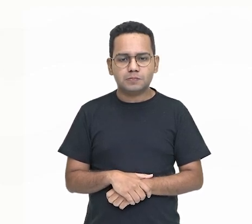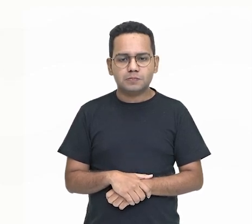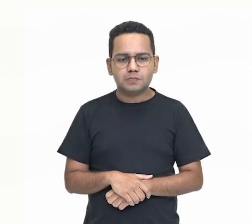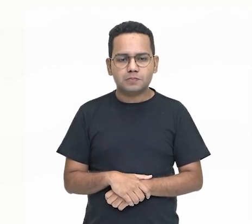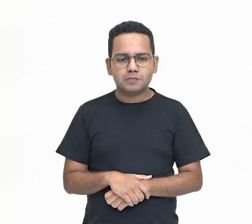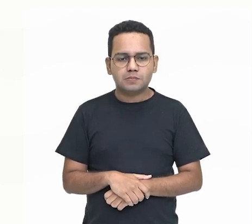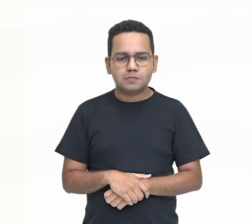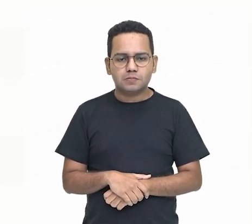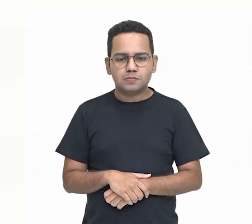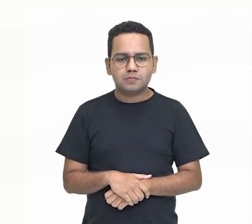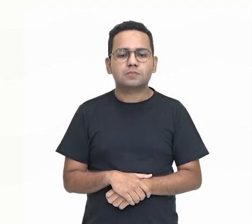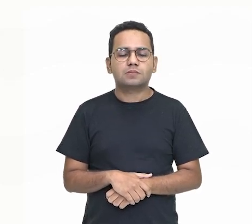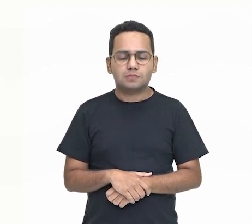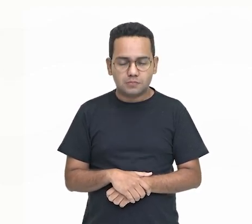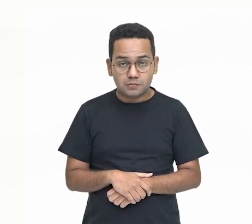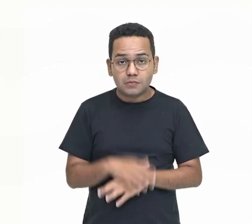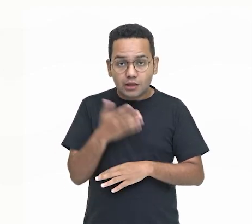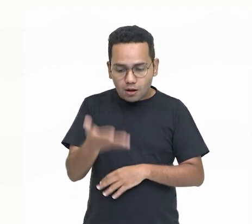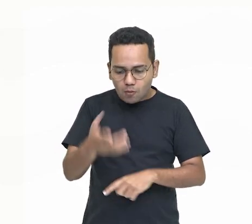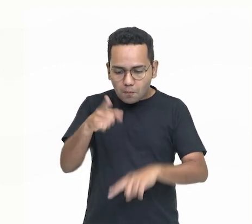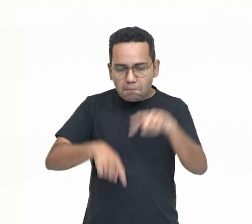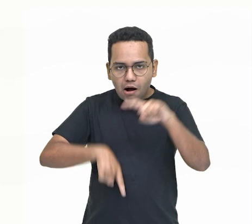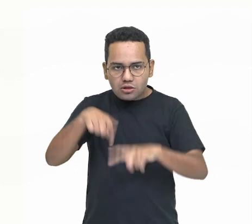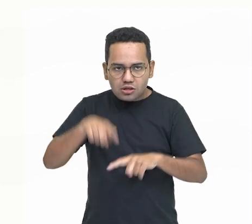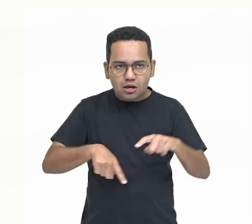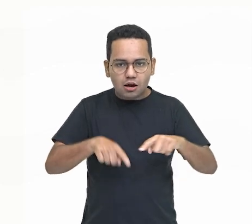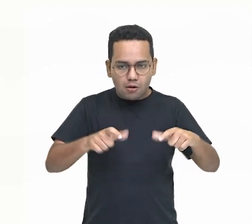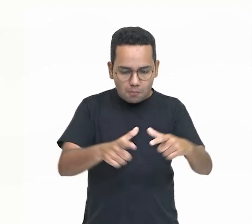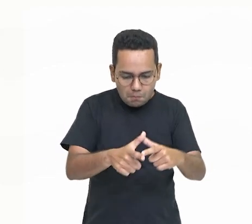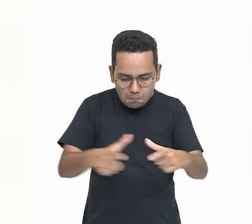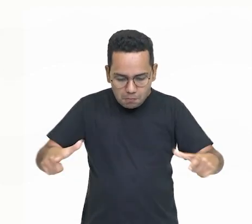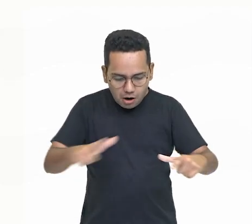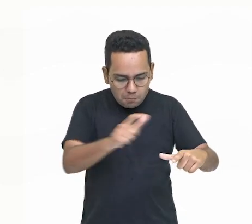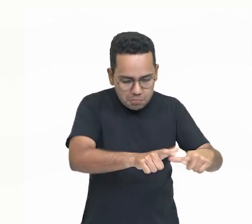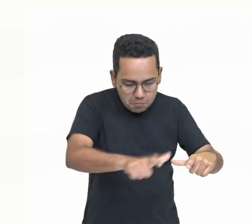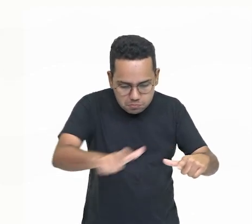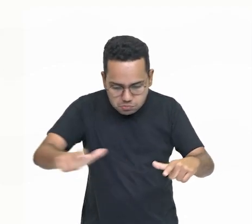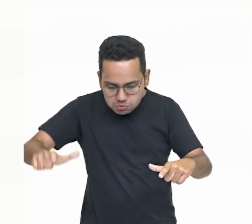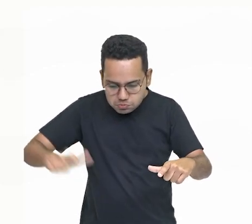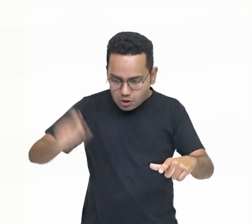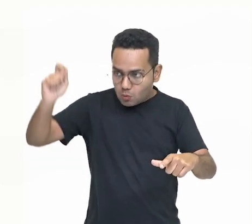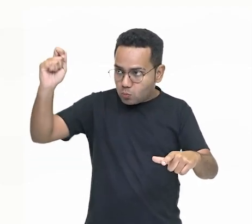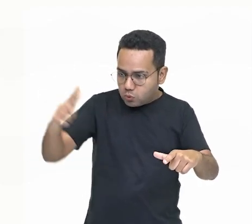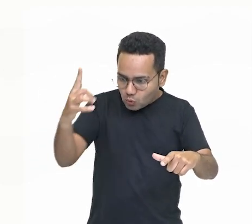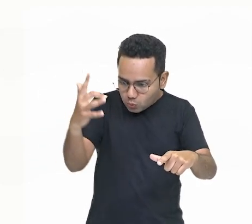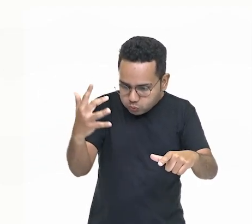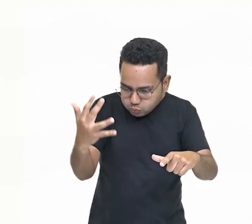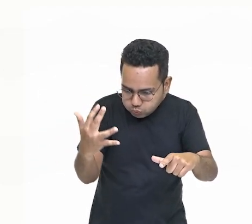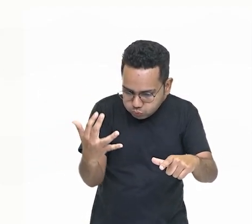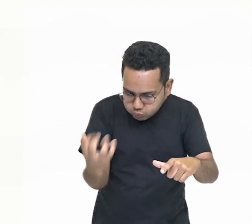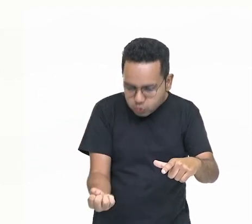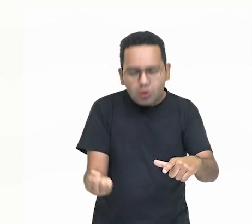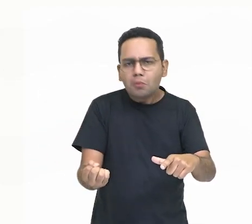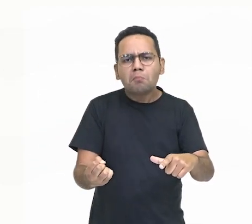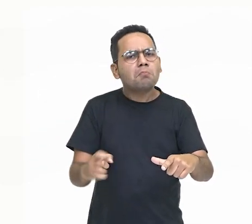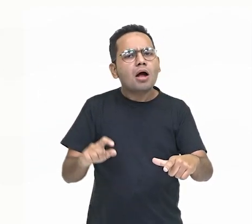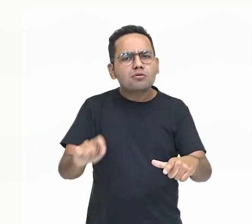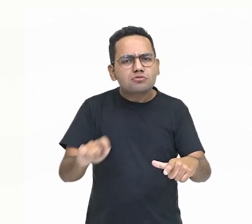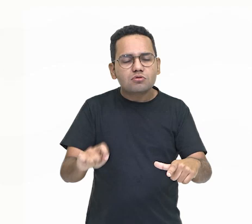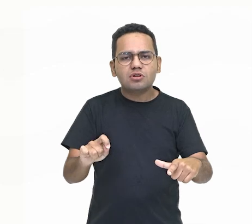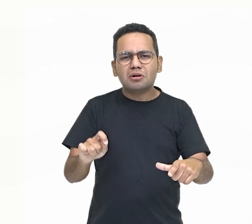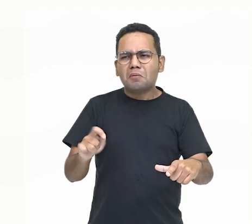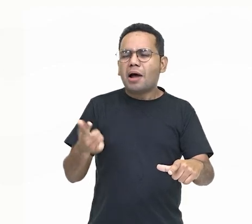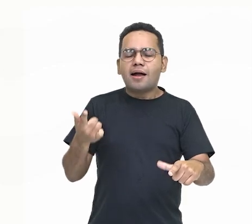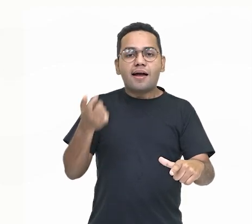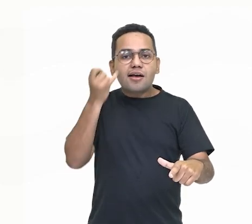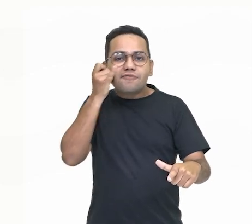como fonte alternativa de energia, reduzindo a